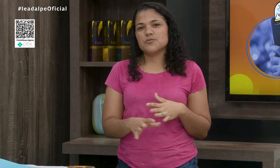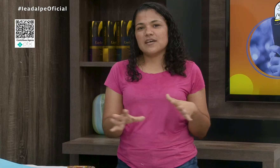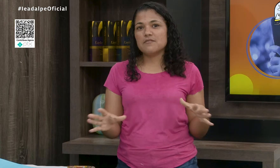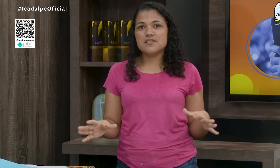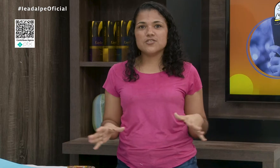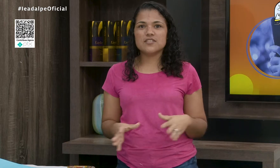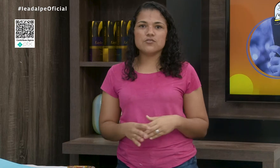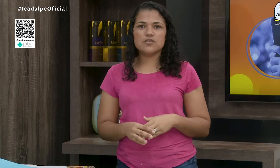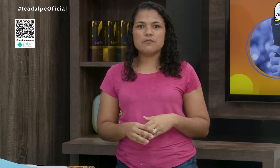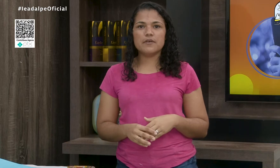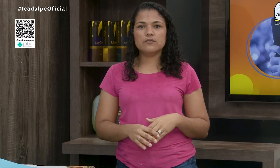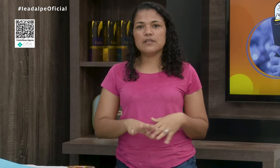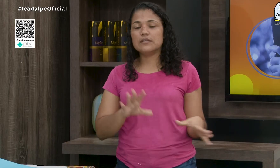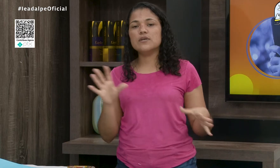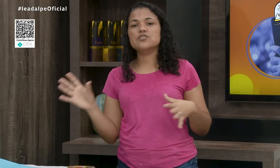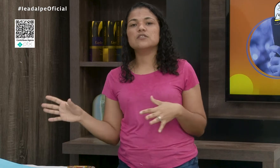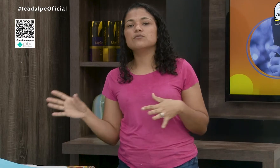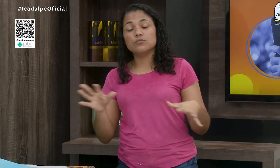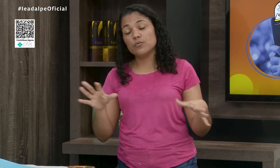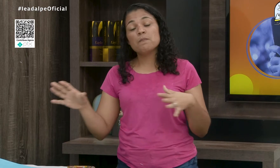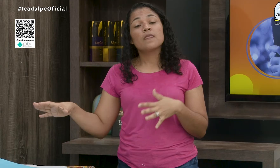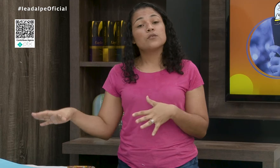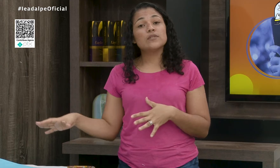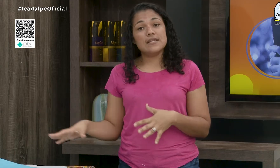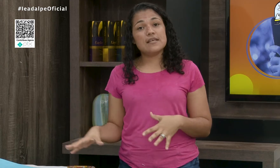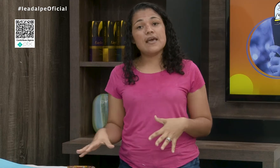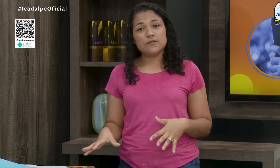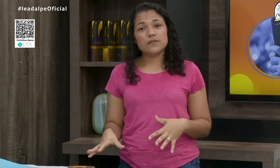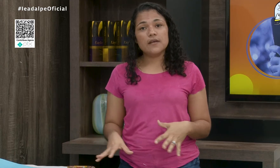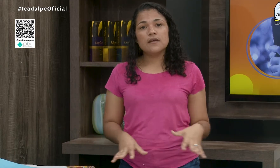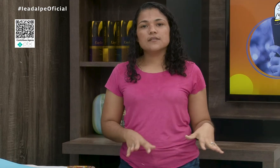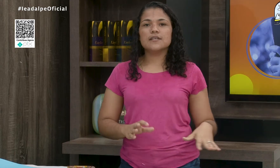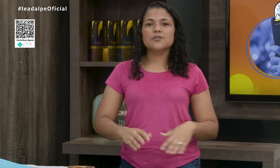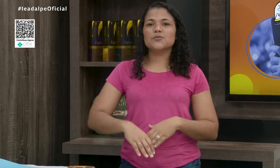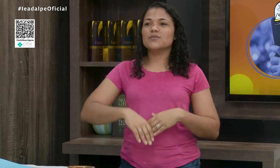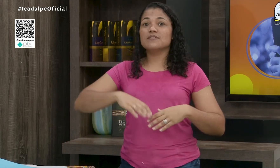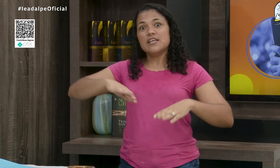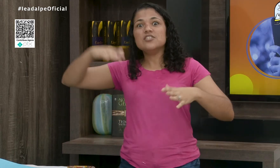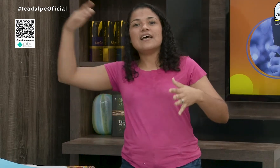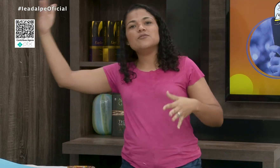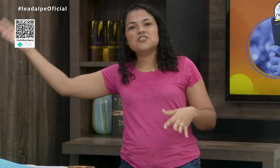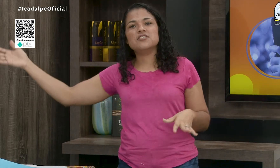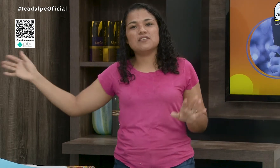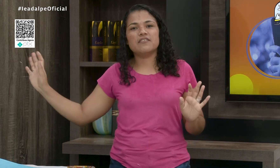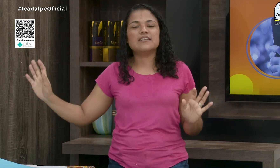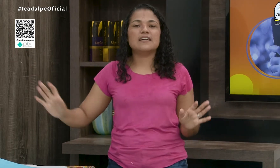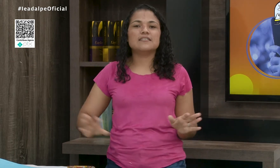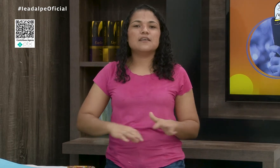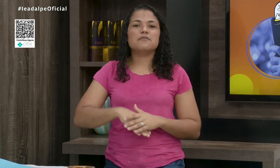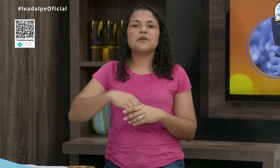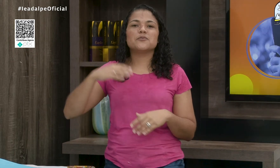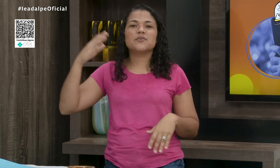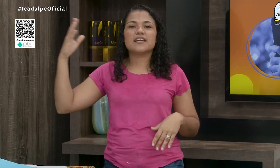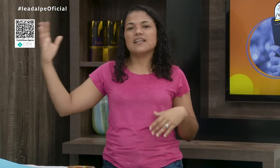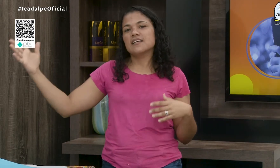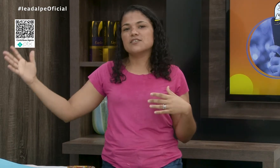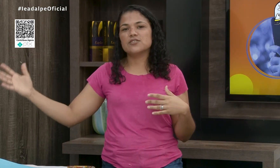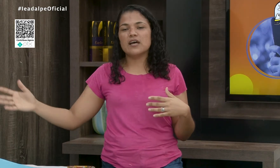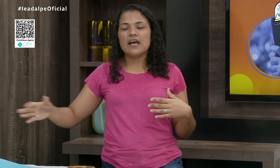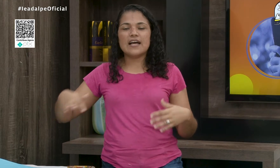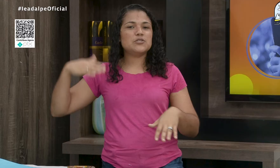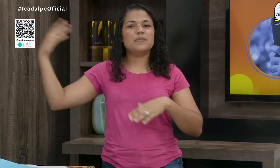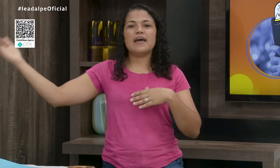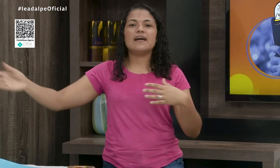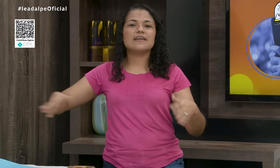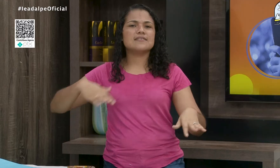né, aqui todas as maravilhas que Deus tinha feito lá no Egito, no deserto, né? tanto desde lá do Egito, na verdade, né? Veio toda aquela